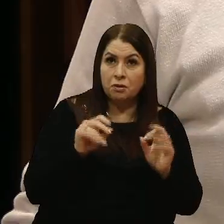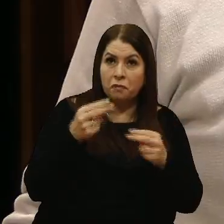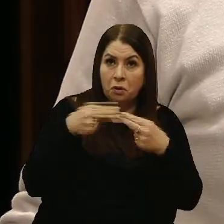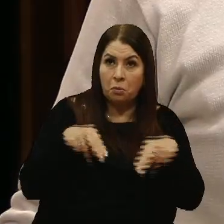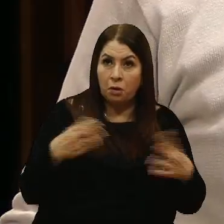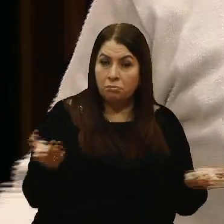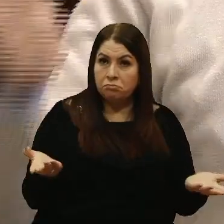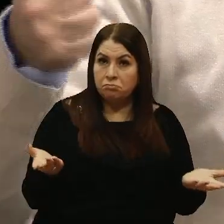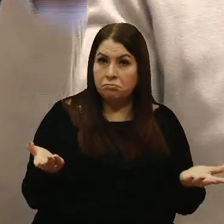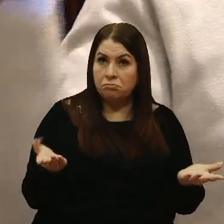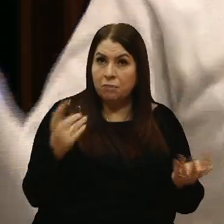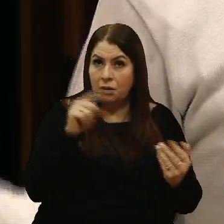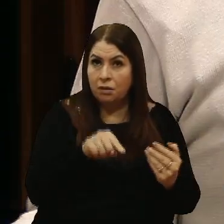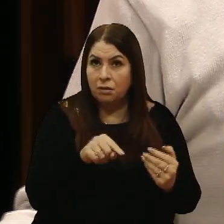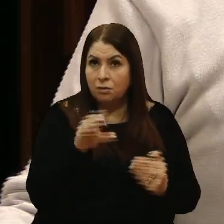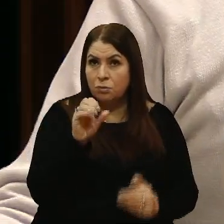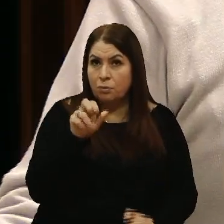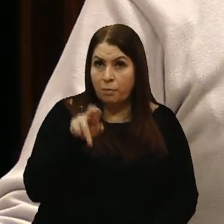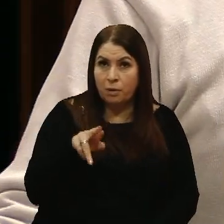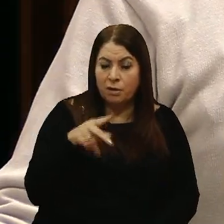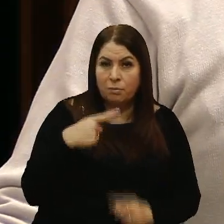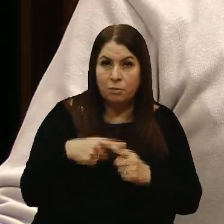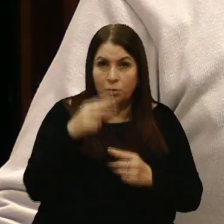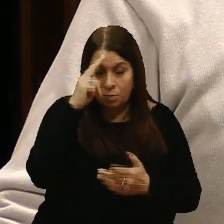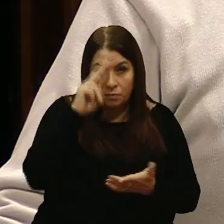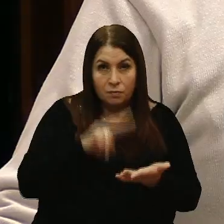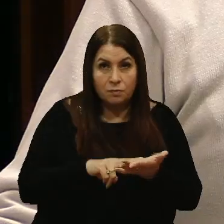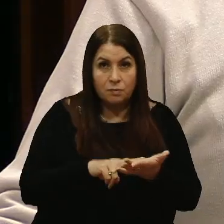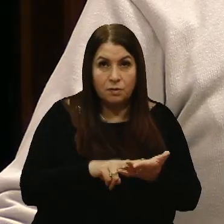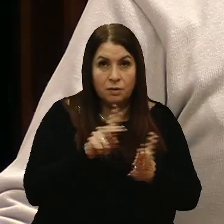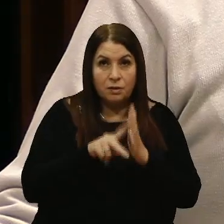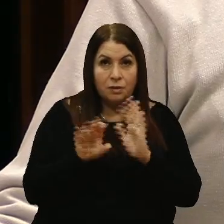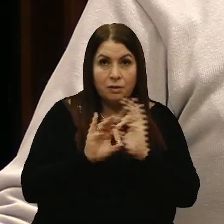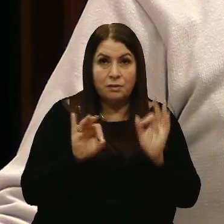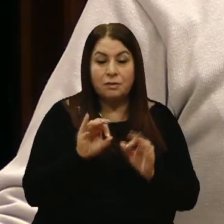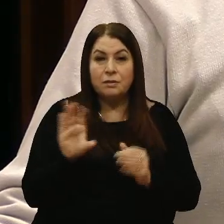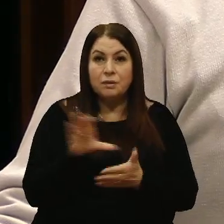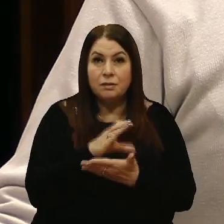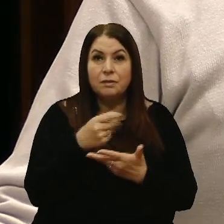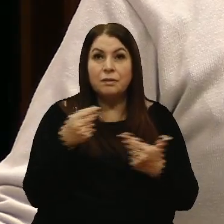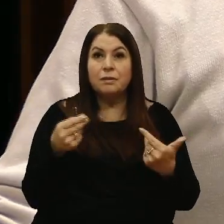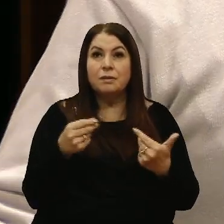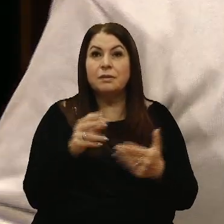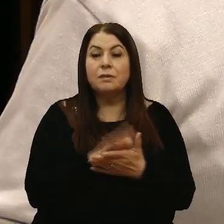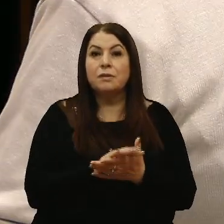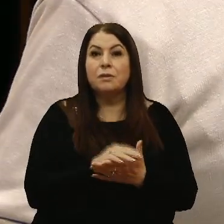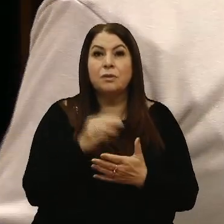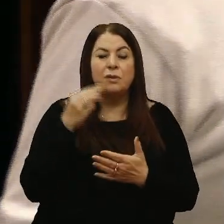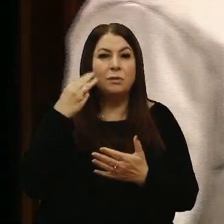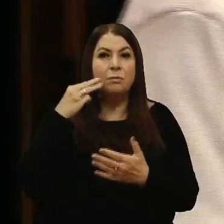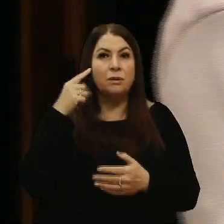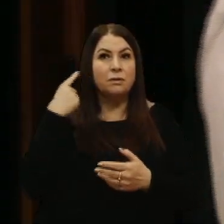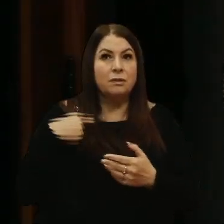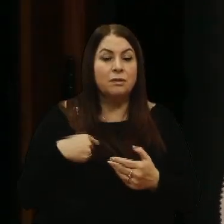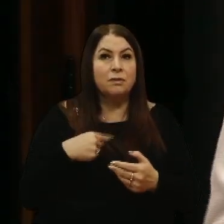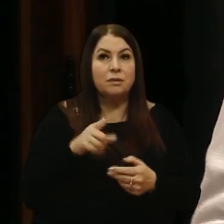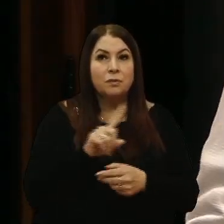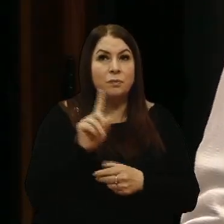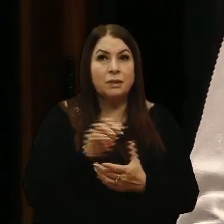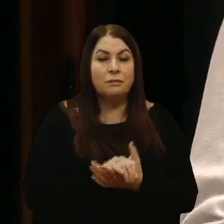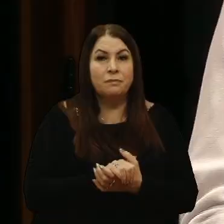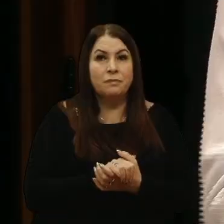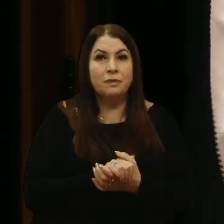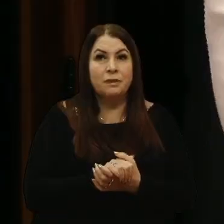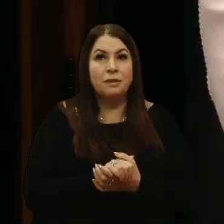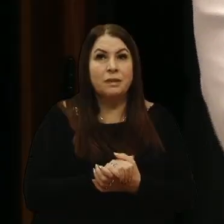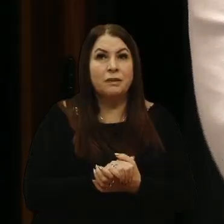inaugurar? Será que é para o Osmar Terra e só para o Neri que sai projeto das emendas? Ou do Marcon e da Denise que não sai? Não falei que foi inaugurado